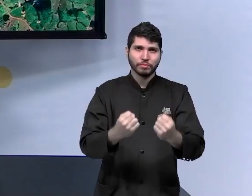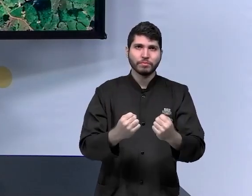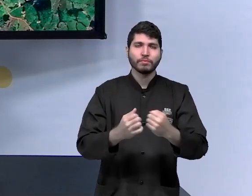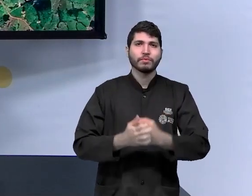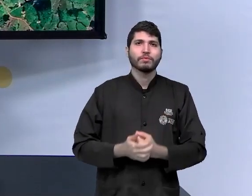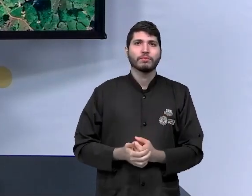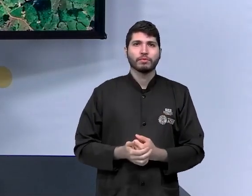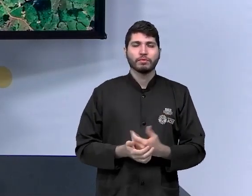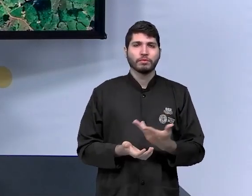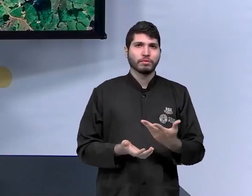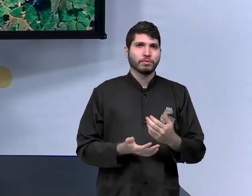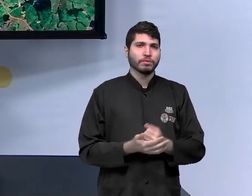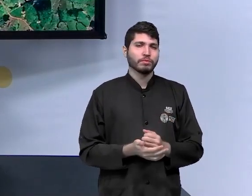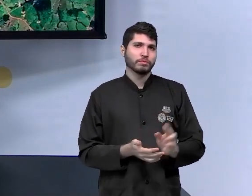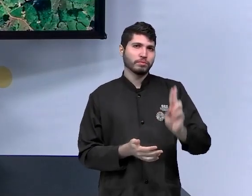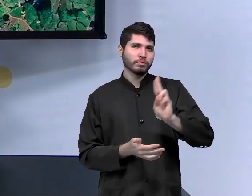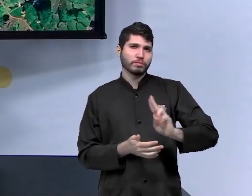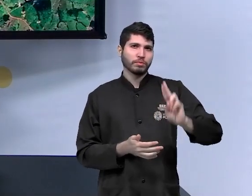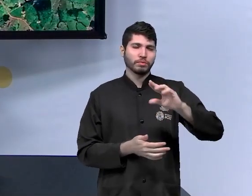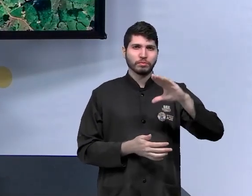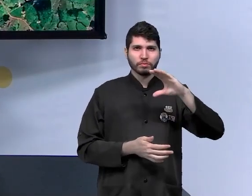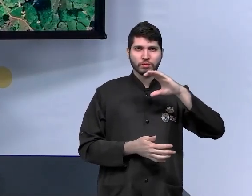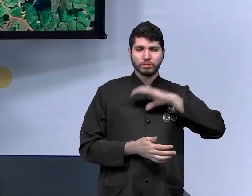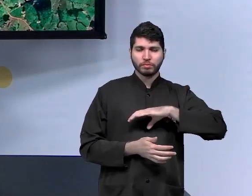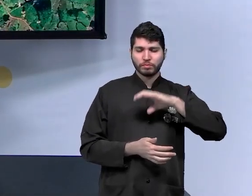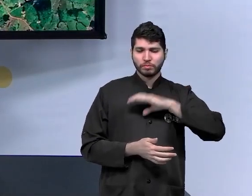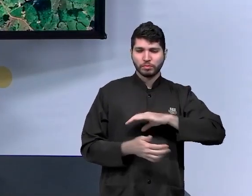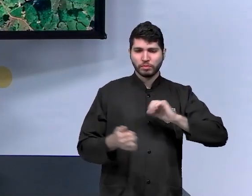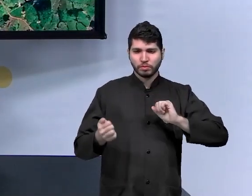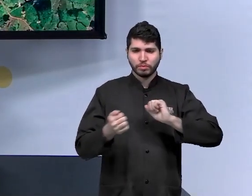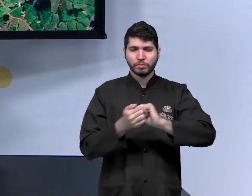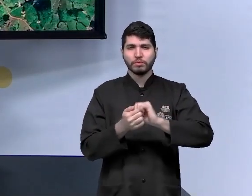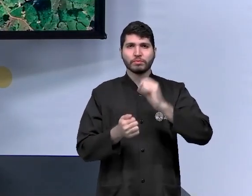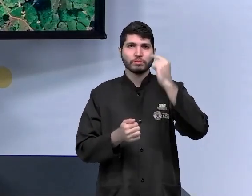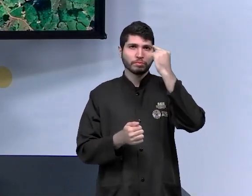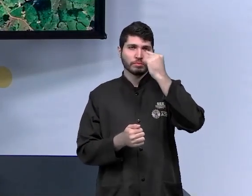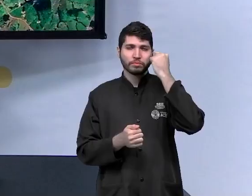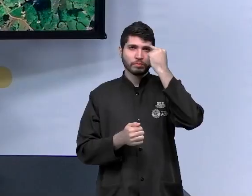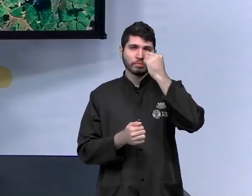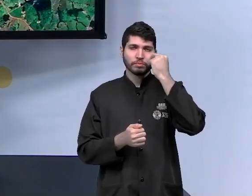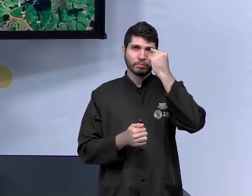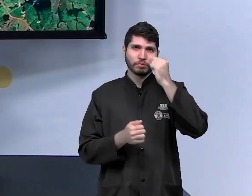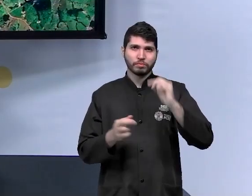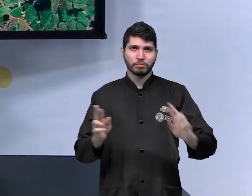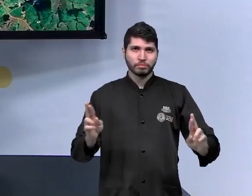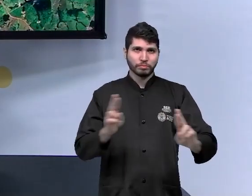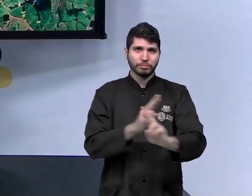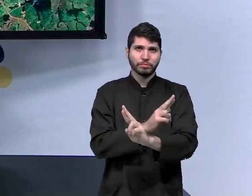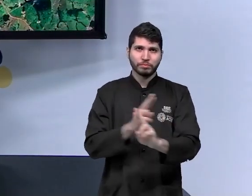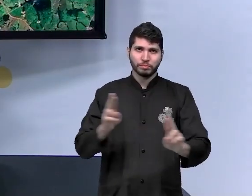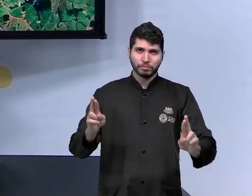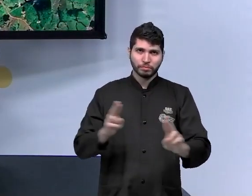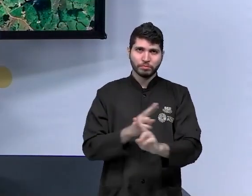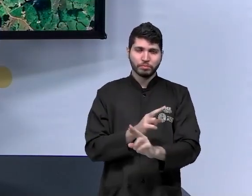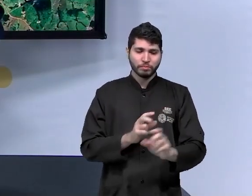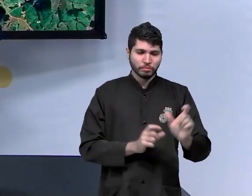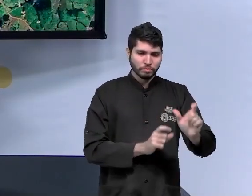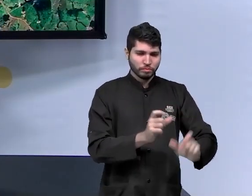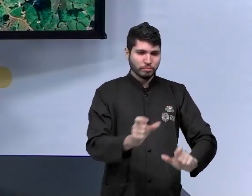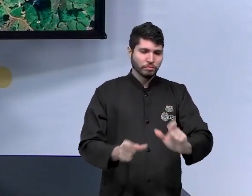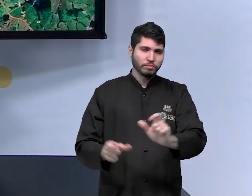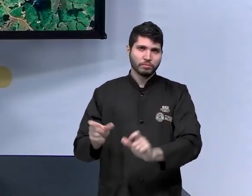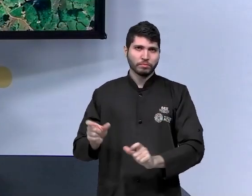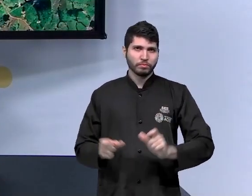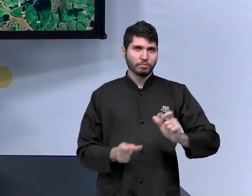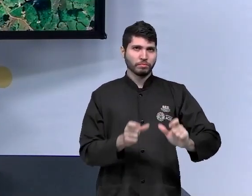constante diálogo, em constante interlocução com o espanhol e vice-versa. Essa relação entre as pessoas que moram,